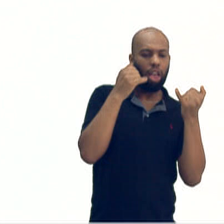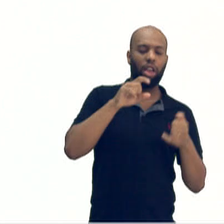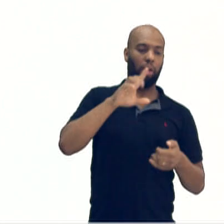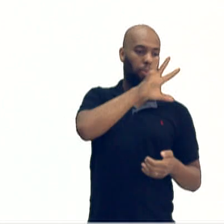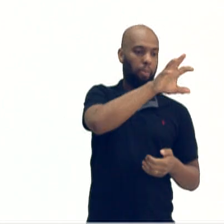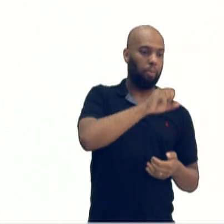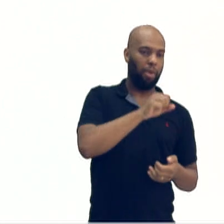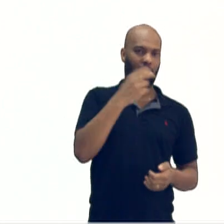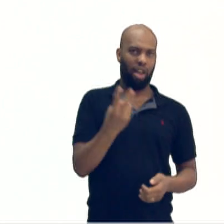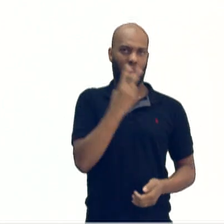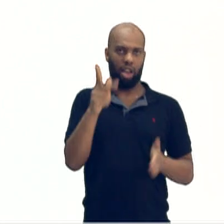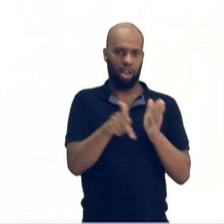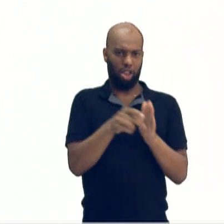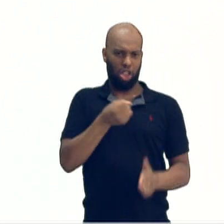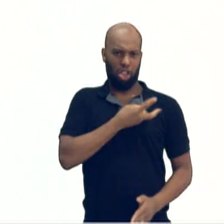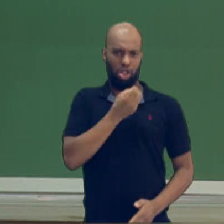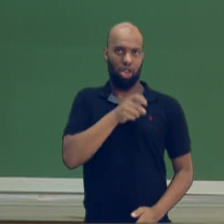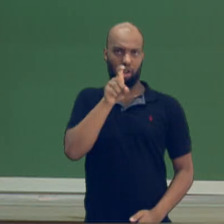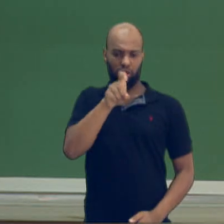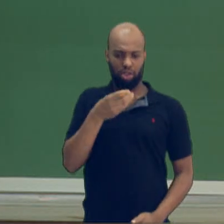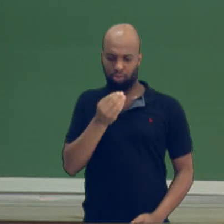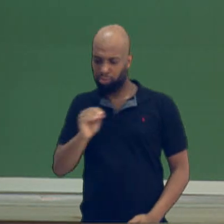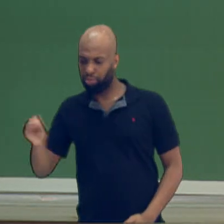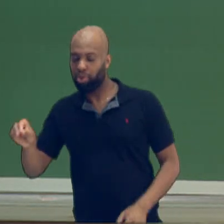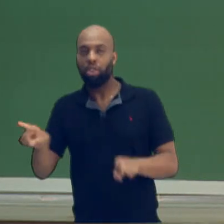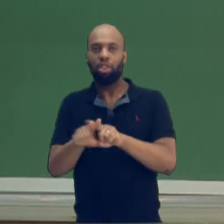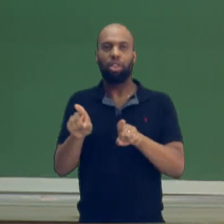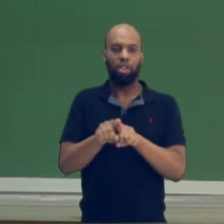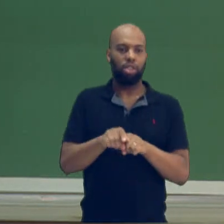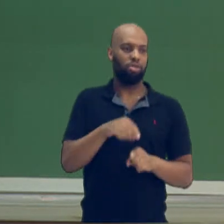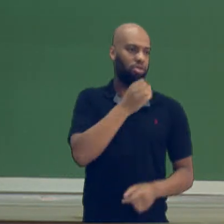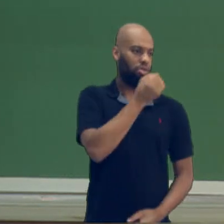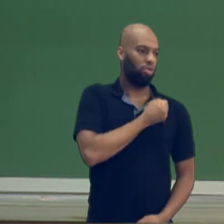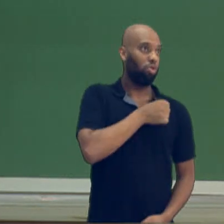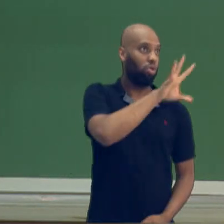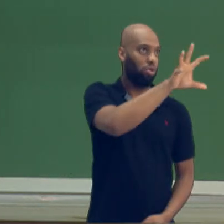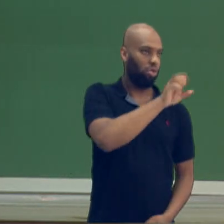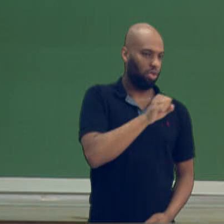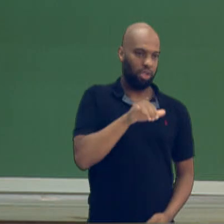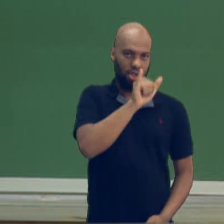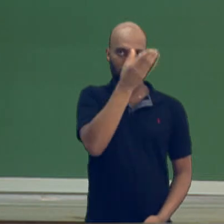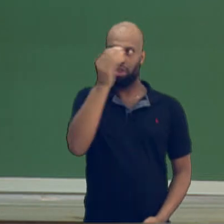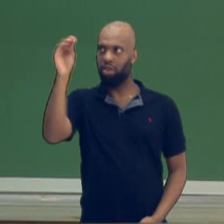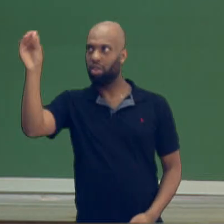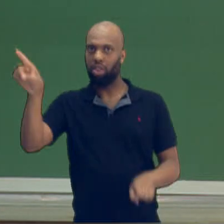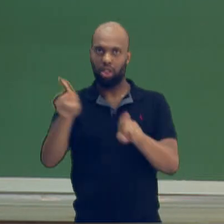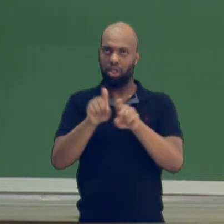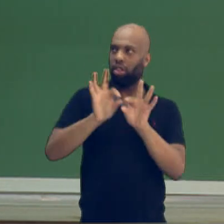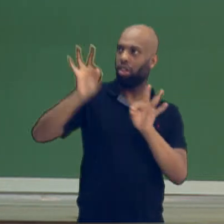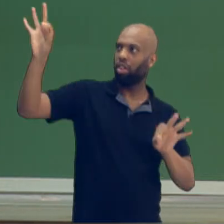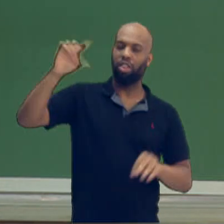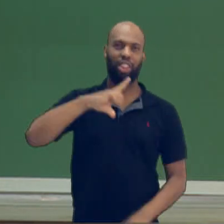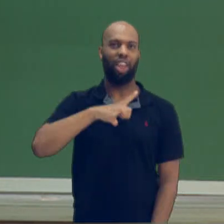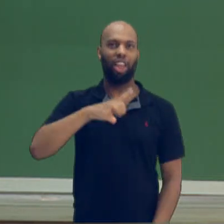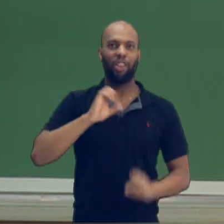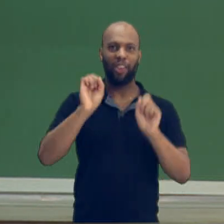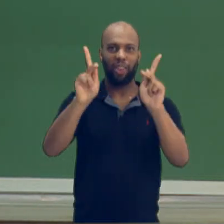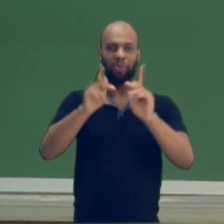valores de x, encontrei os valores de y, colocando no gráfico, eu tenho a minha reta oblíqua, perfeito?